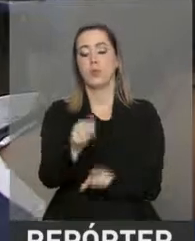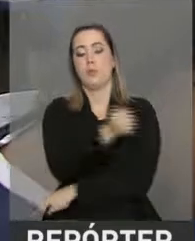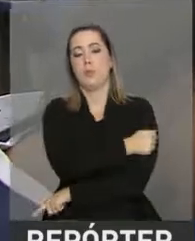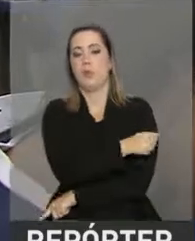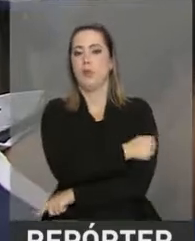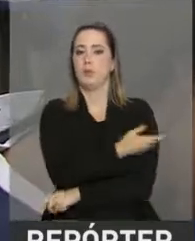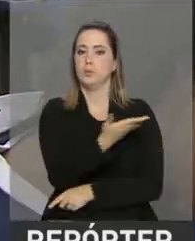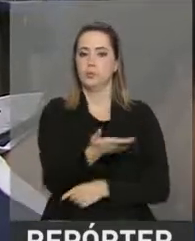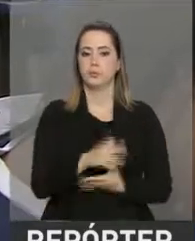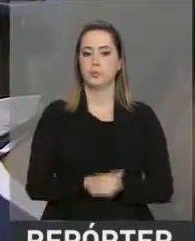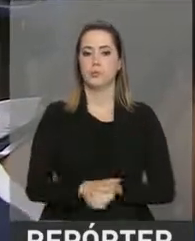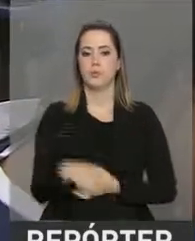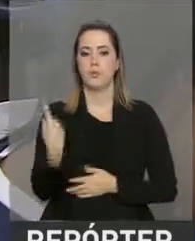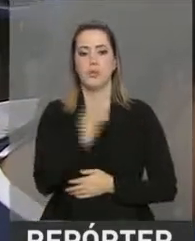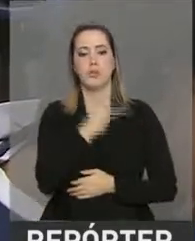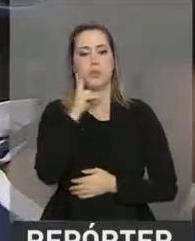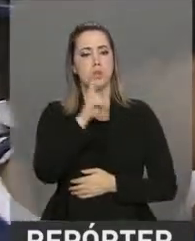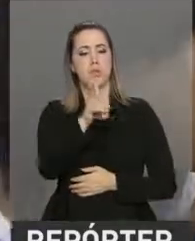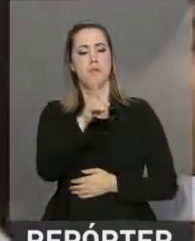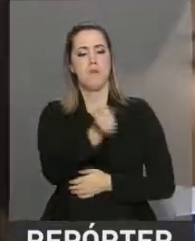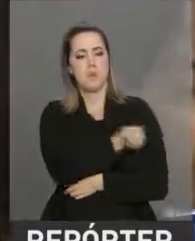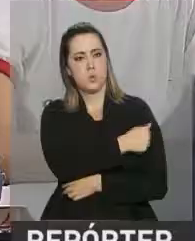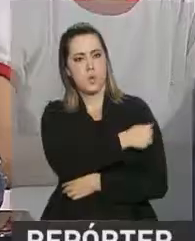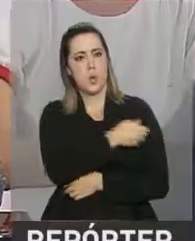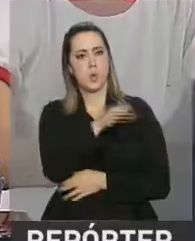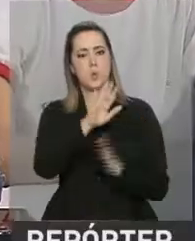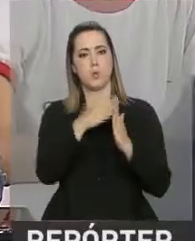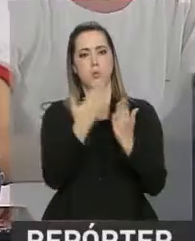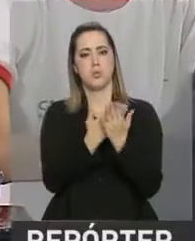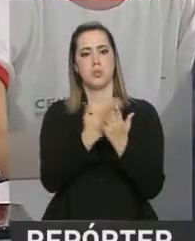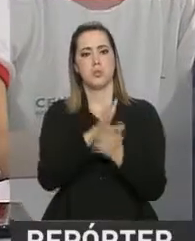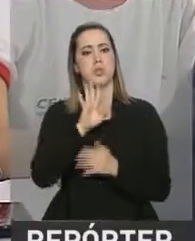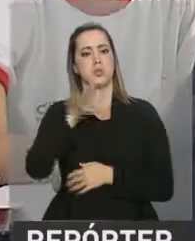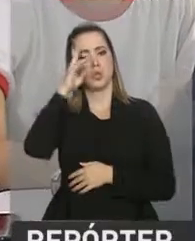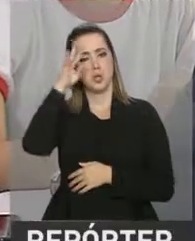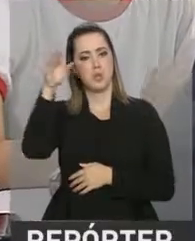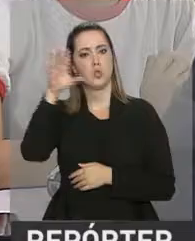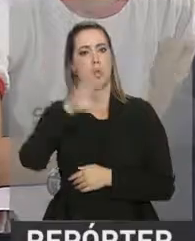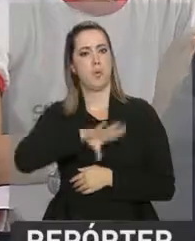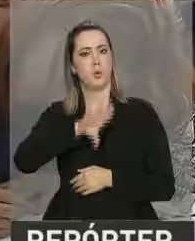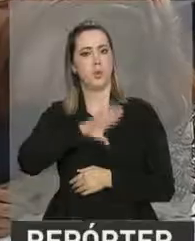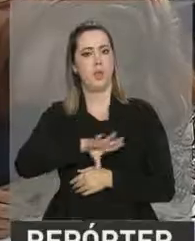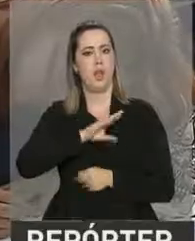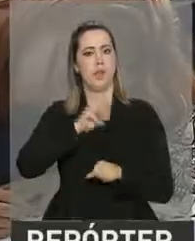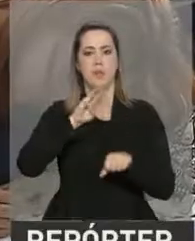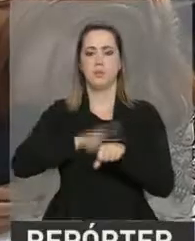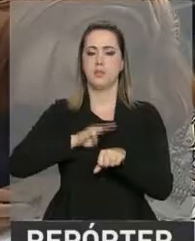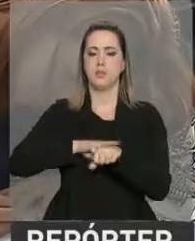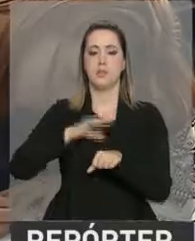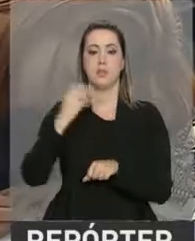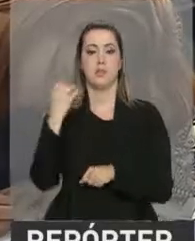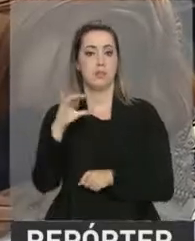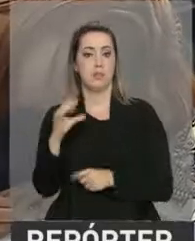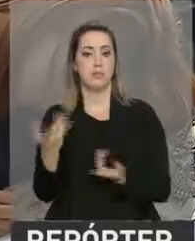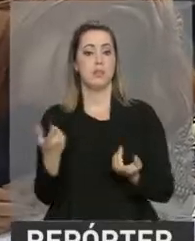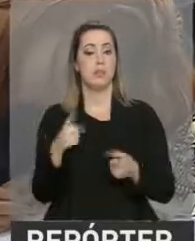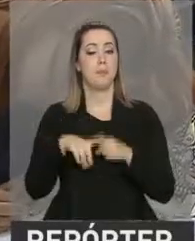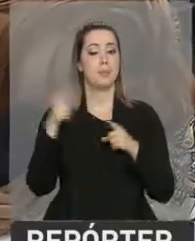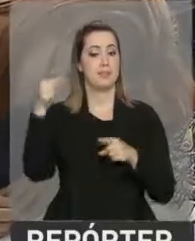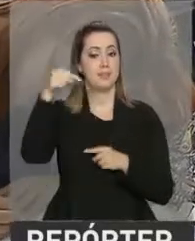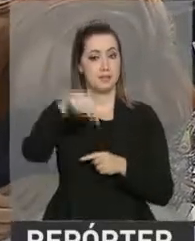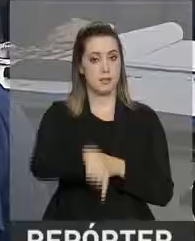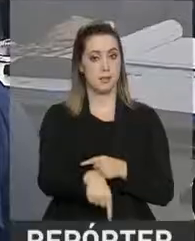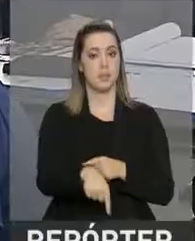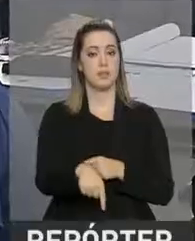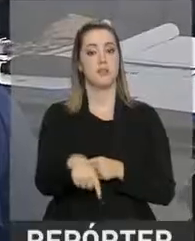quando vemos alunos em uma sala de aula já imaginamos que estão estudando português matemática ou ciências mas nessa escola no núcleo bandeirante no